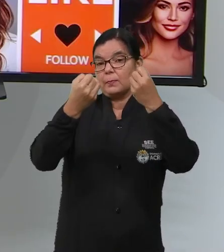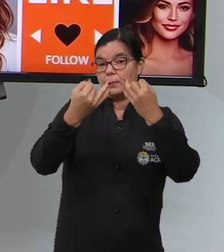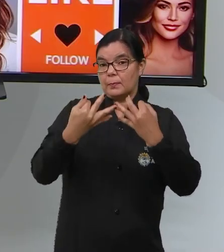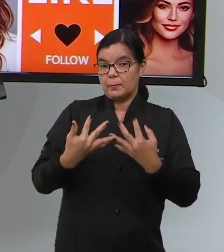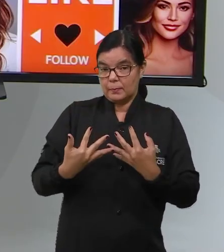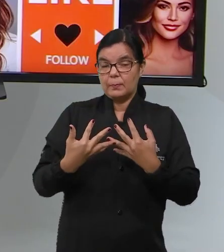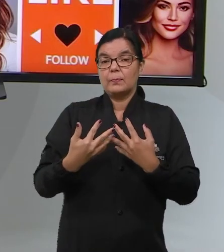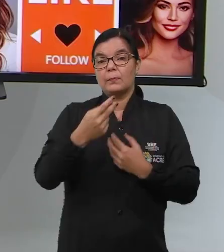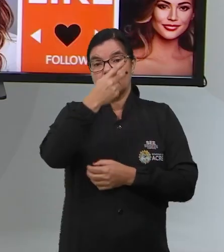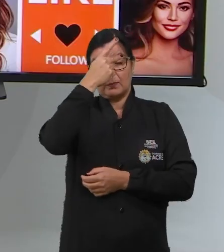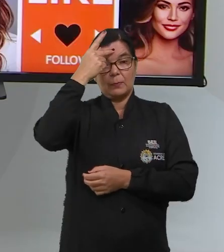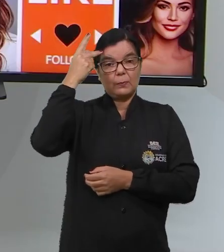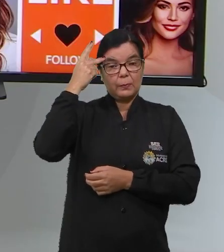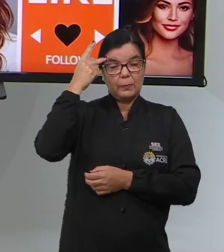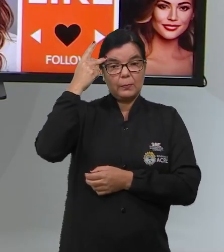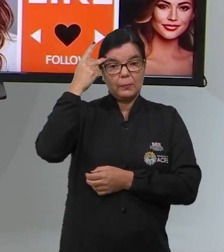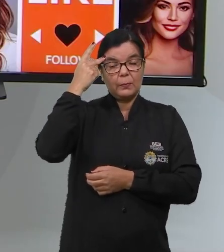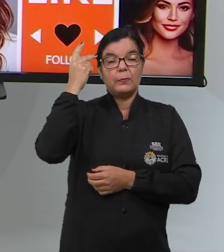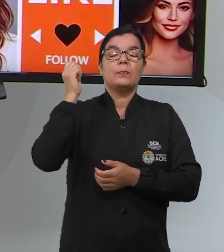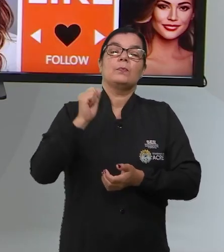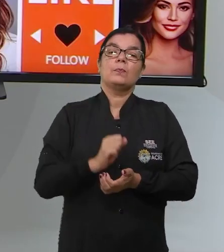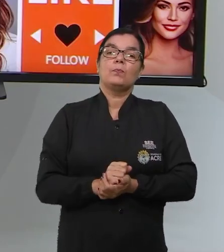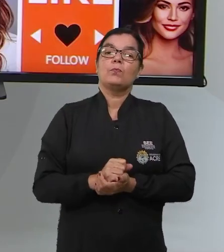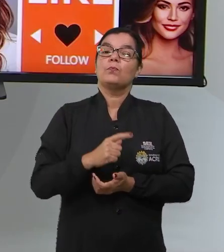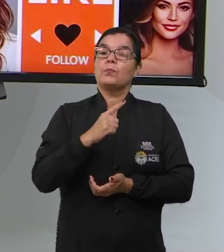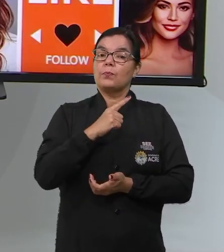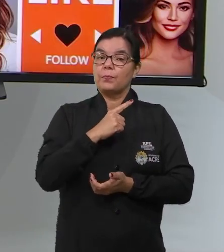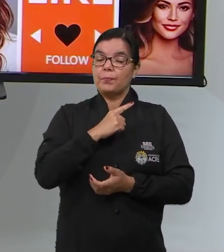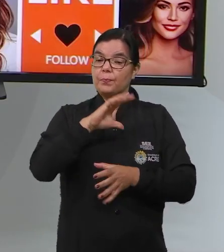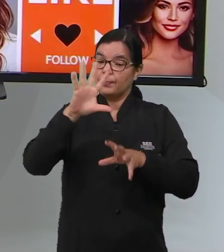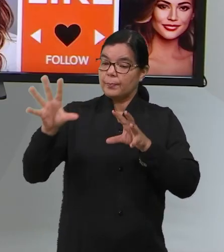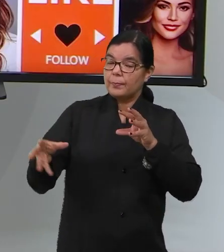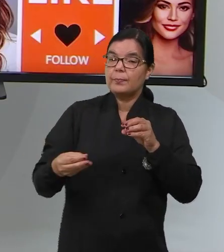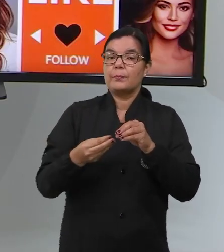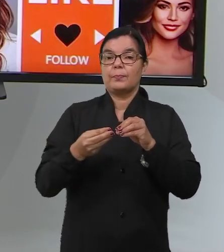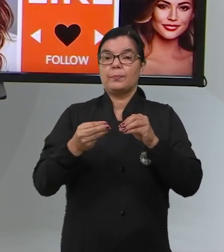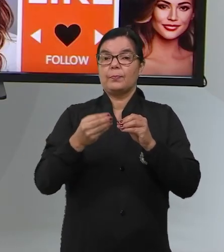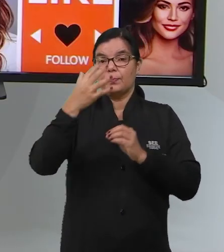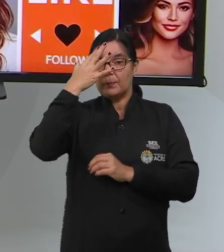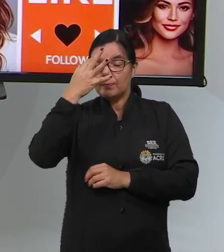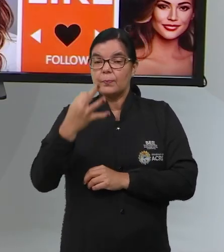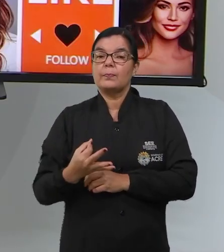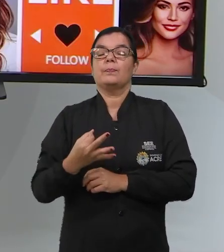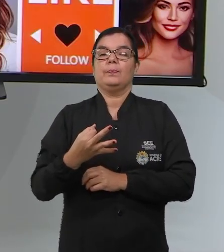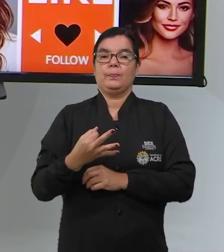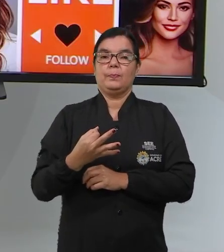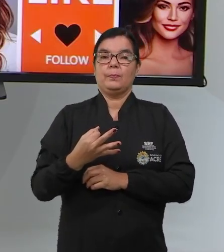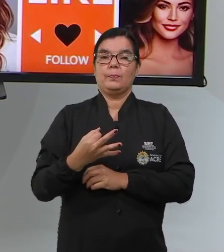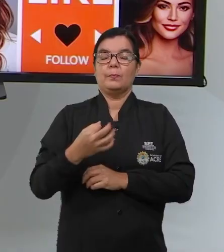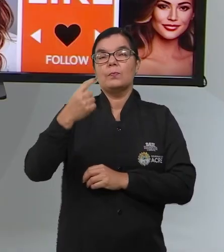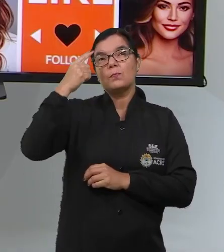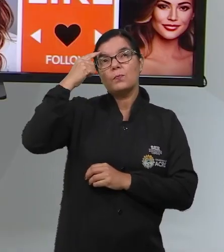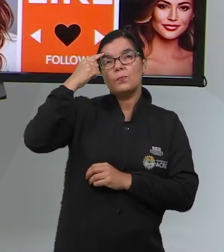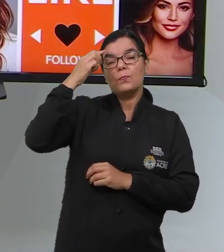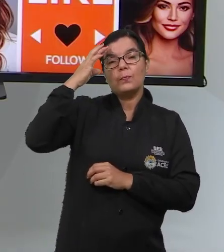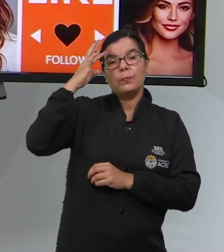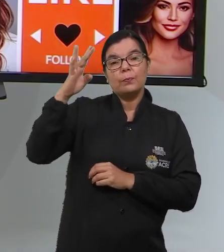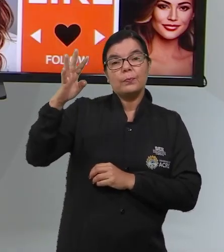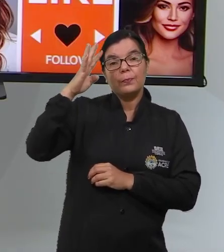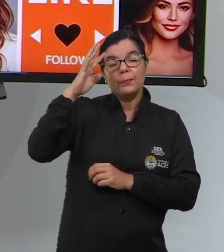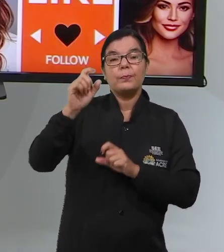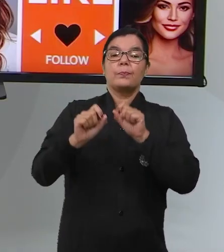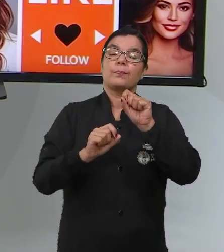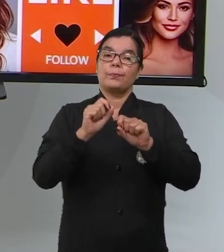conceitos, as pessoas elas estão inseridas justamente em um imaginário em